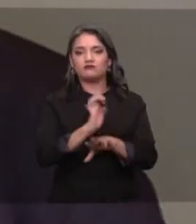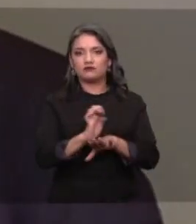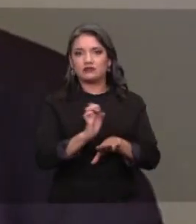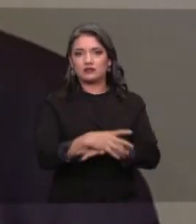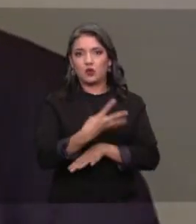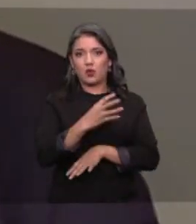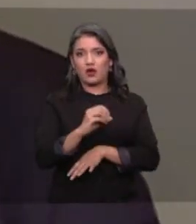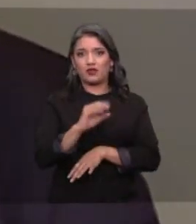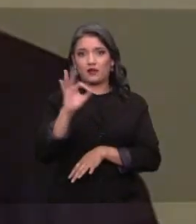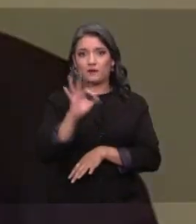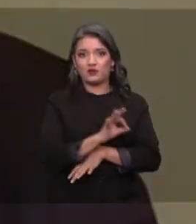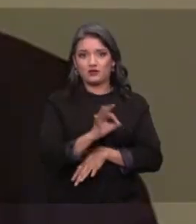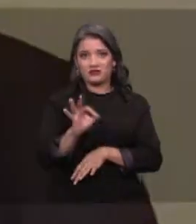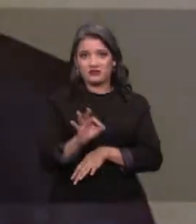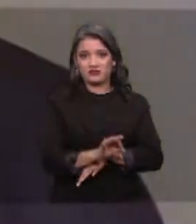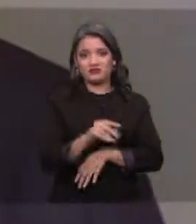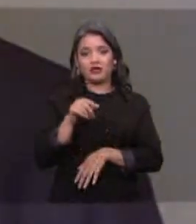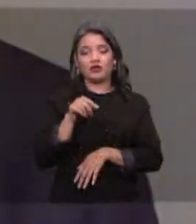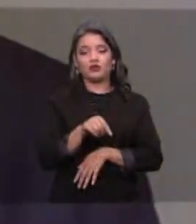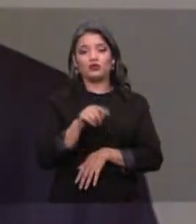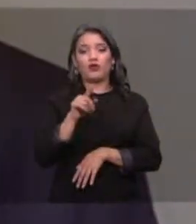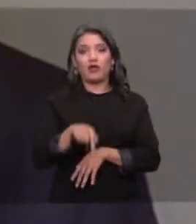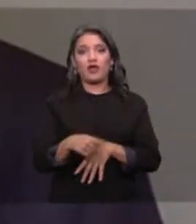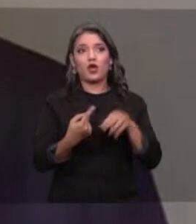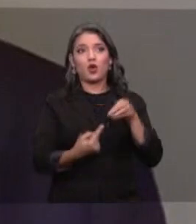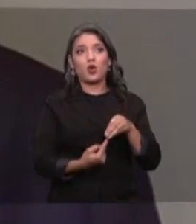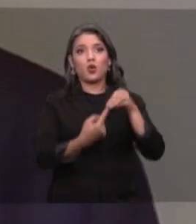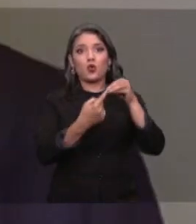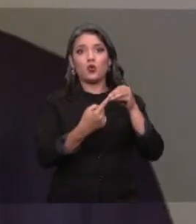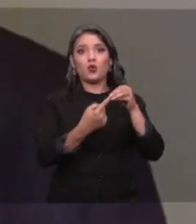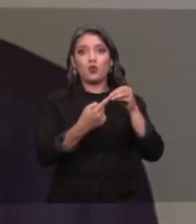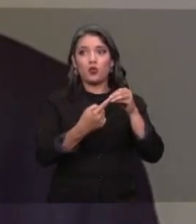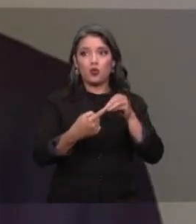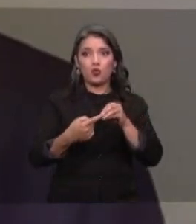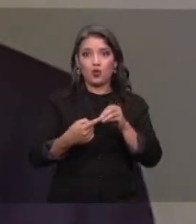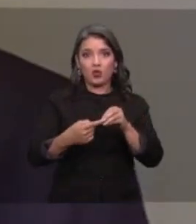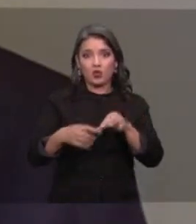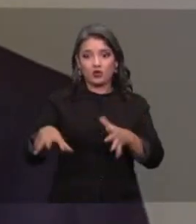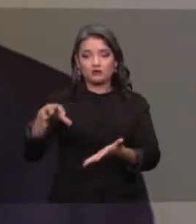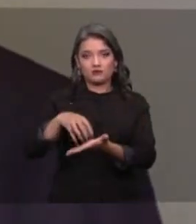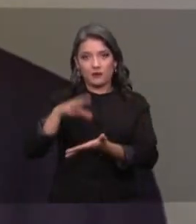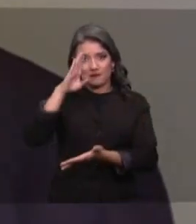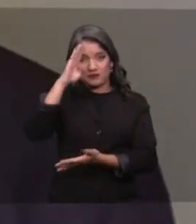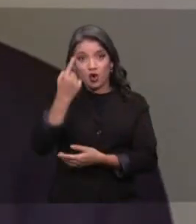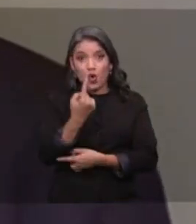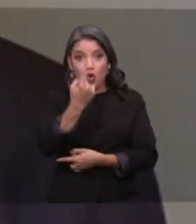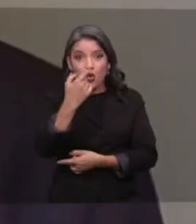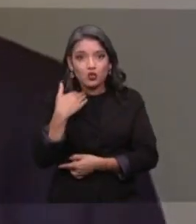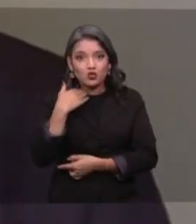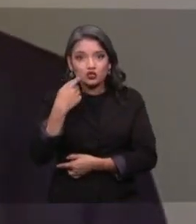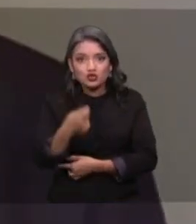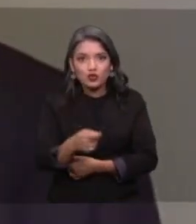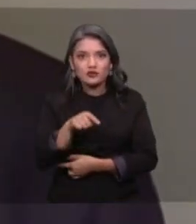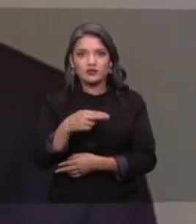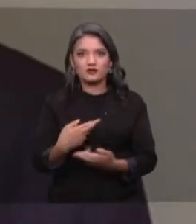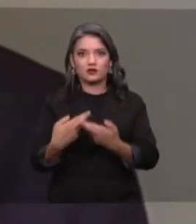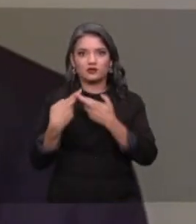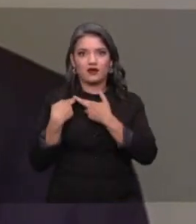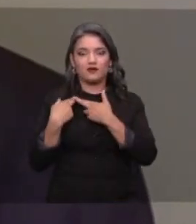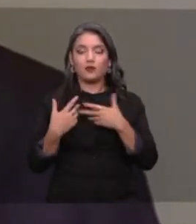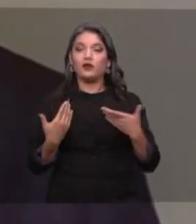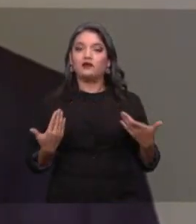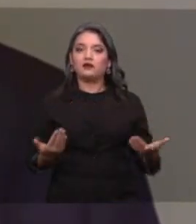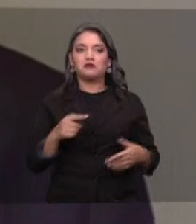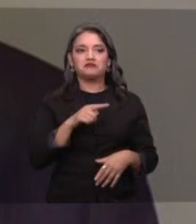Brasil constituem-se de comarca única, com apenas um magistrado encarregado da jurisdição. Assim,